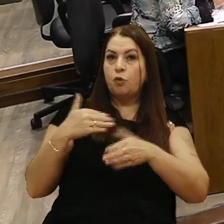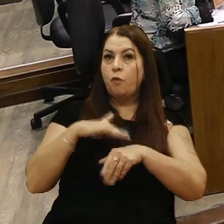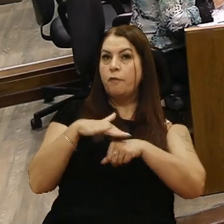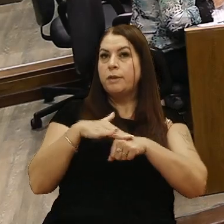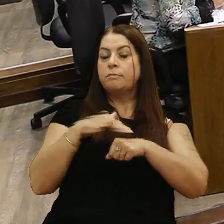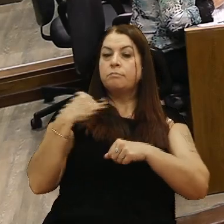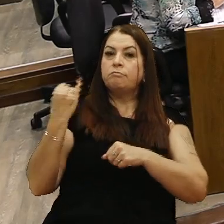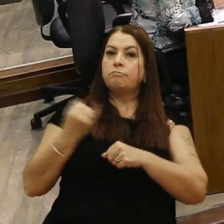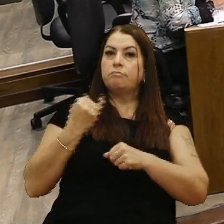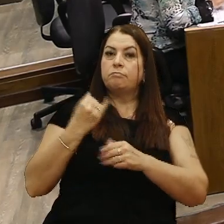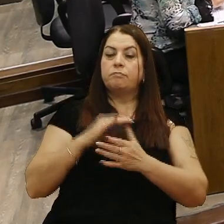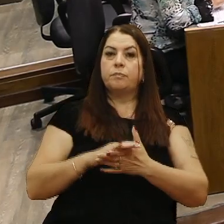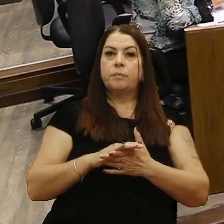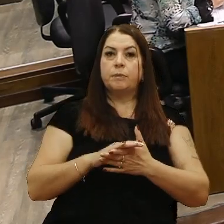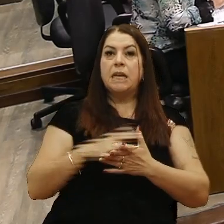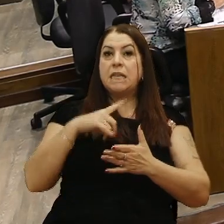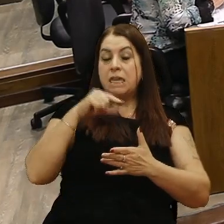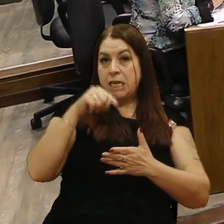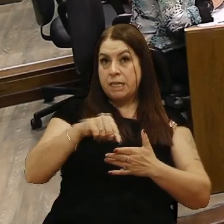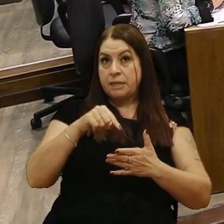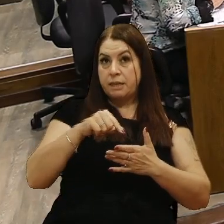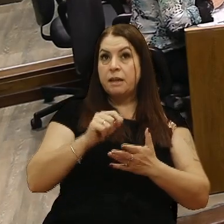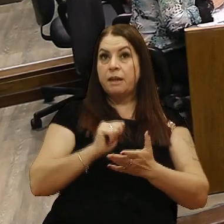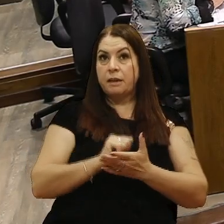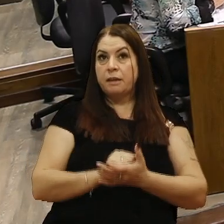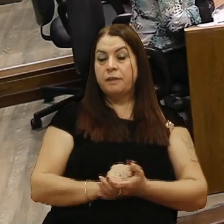a importância de eles estarem